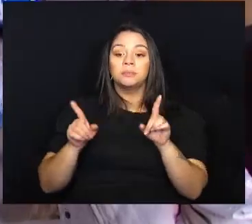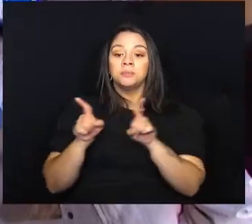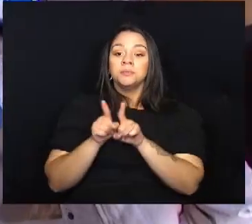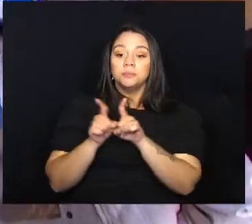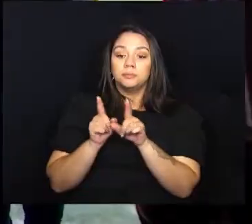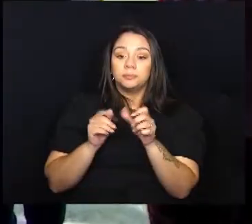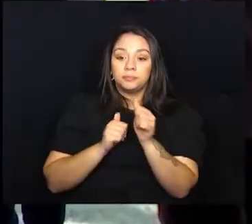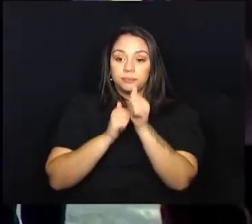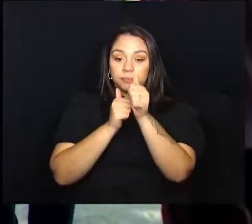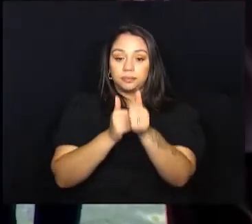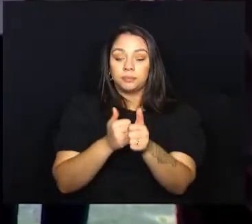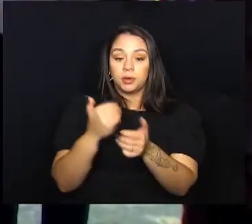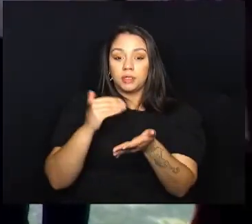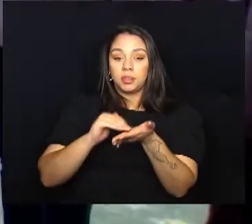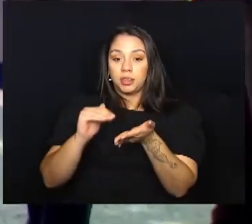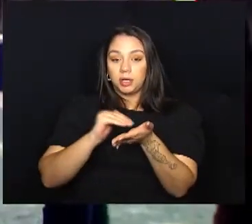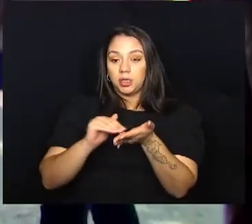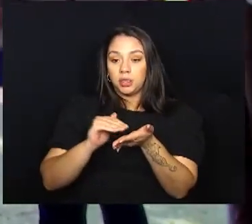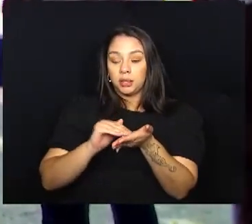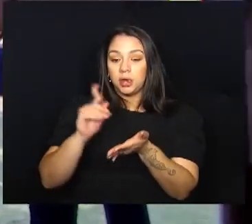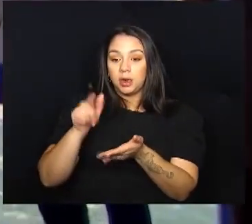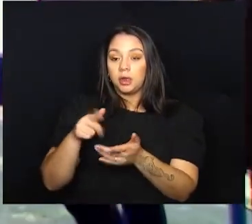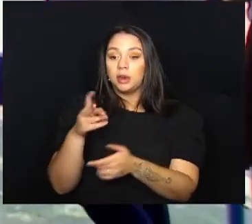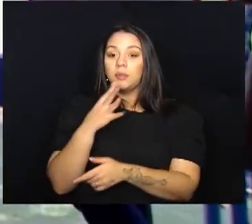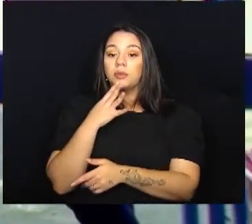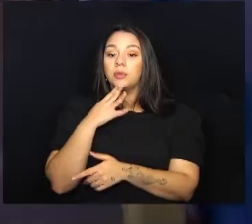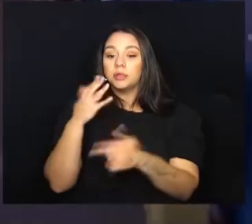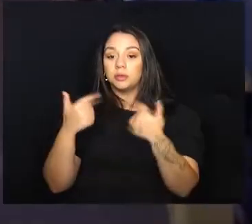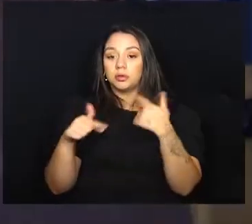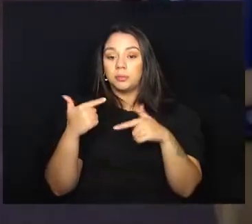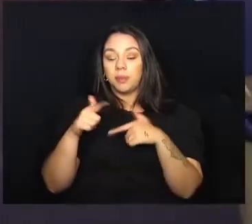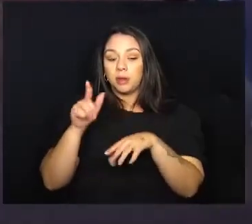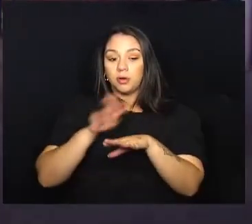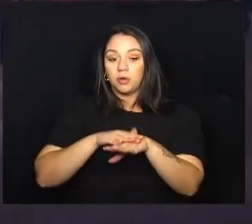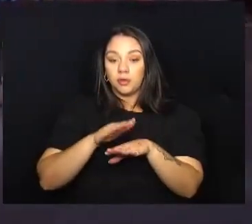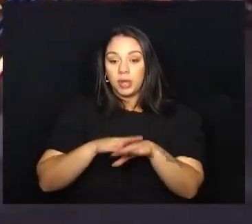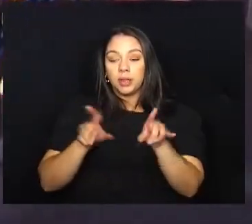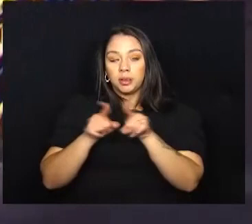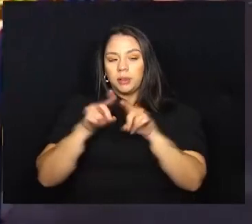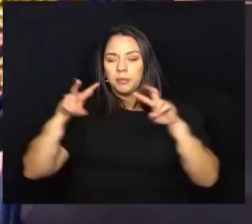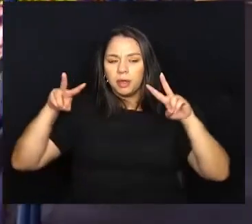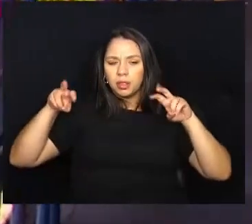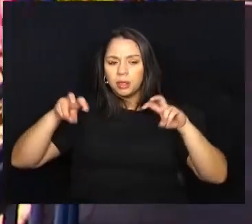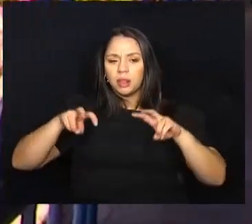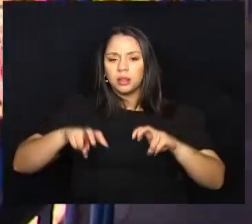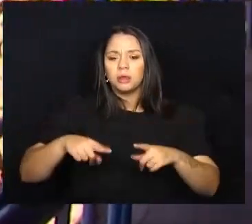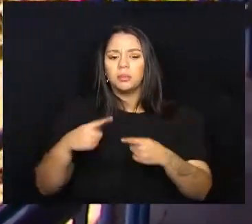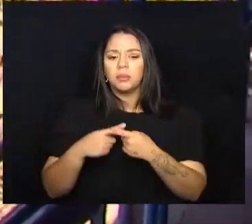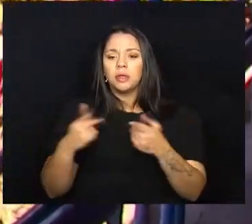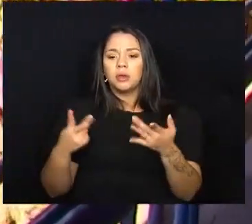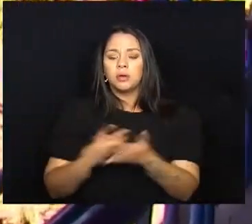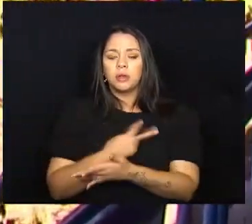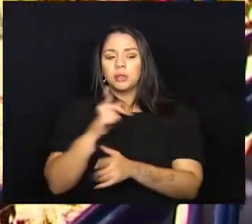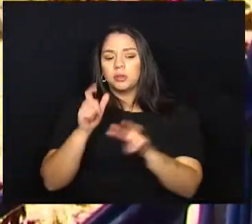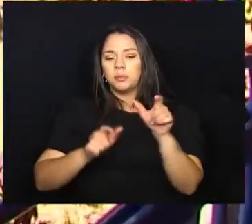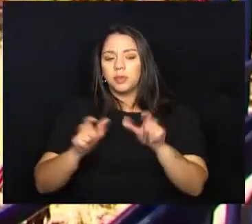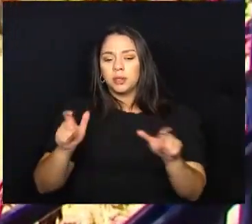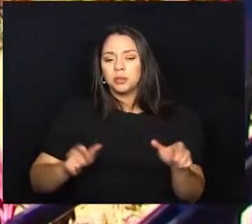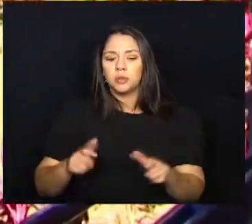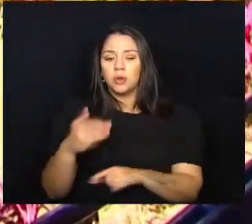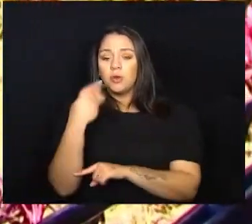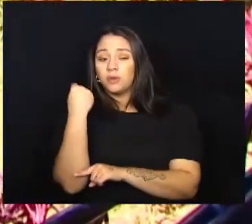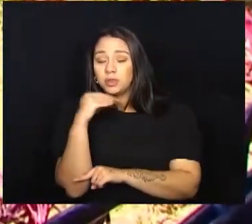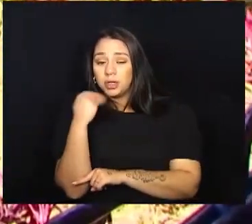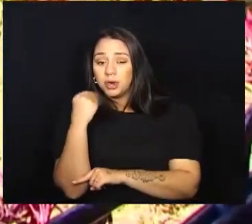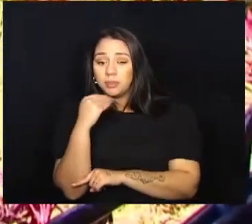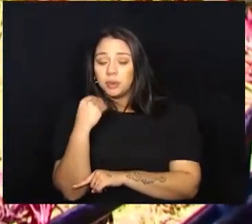Assistência Social, para conhecer o trabalho que é realizado e analisar as causas que levam pessoas em estado de